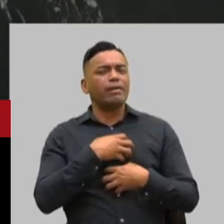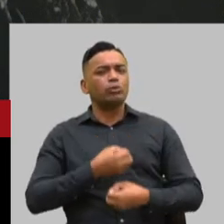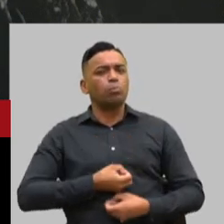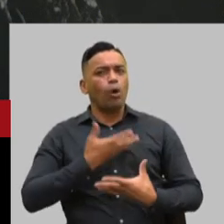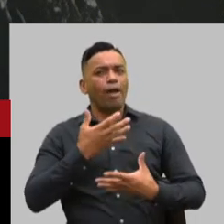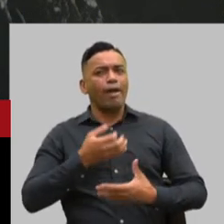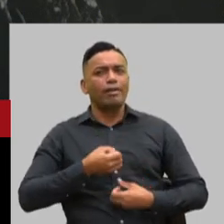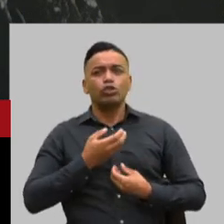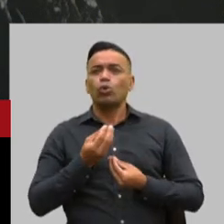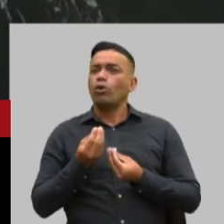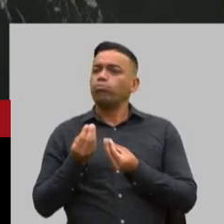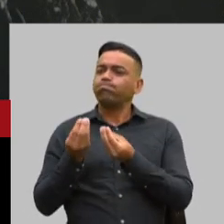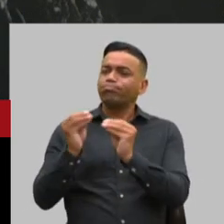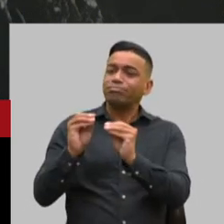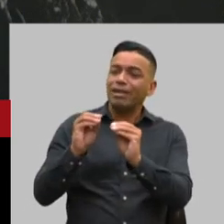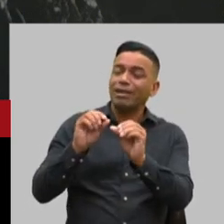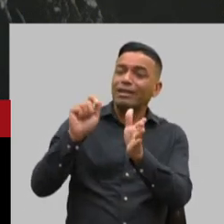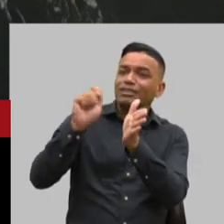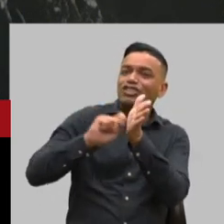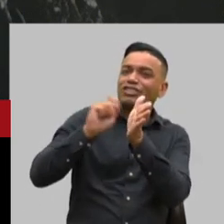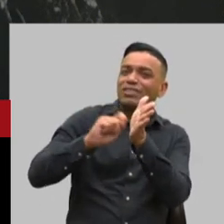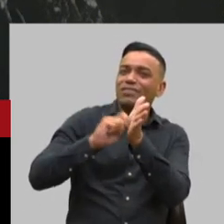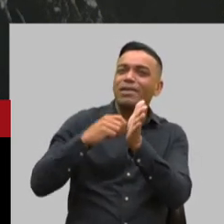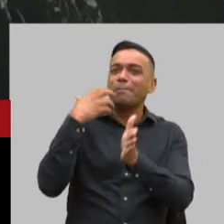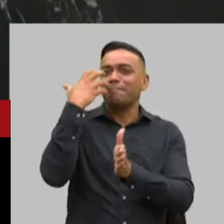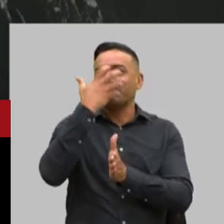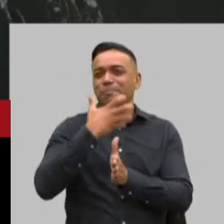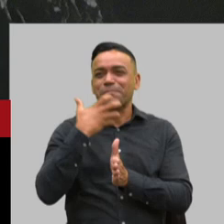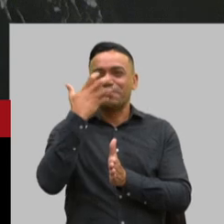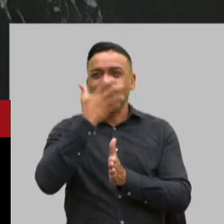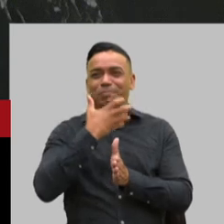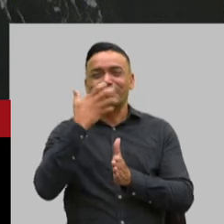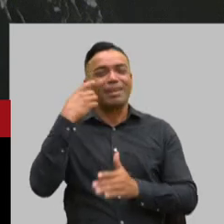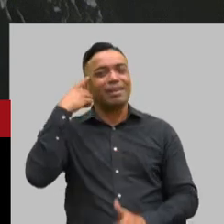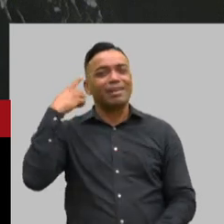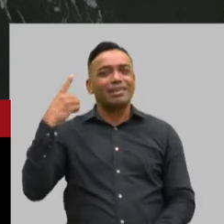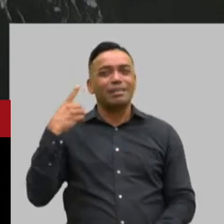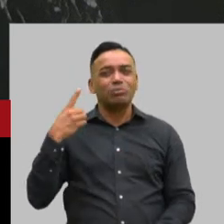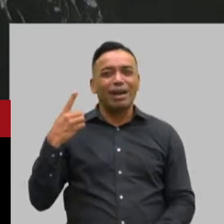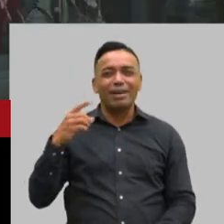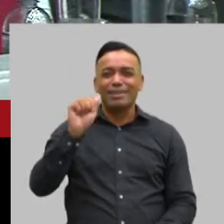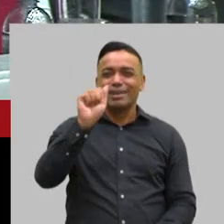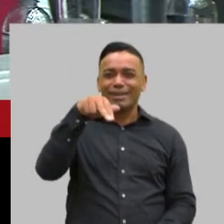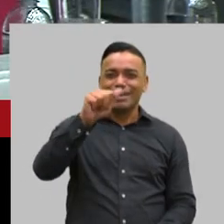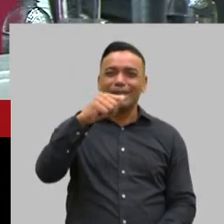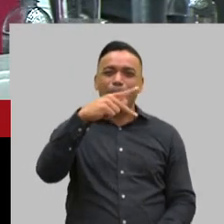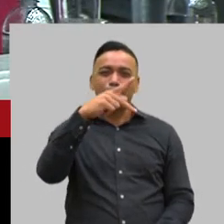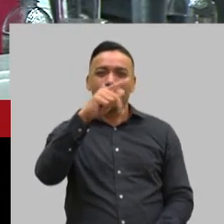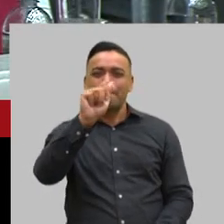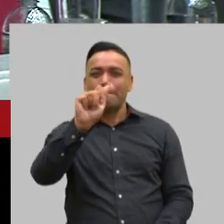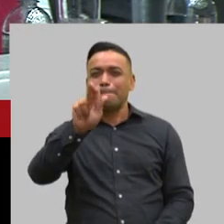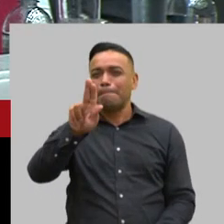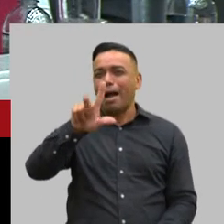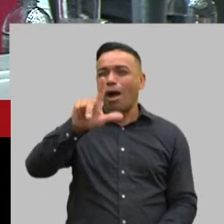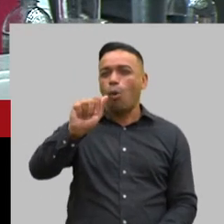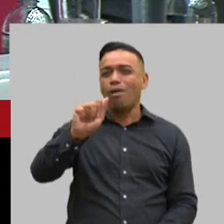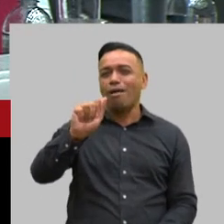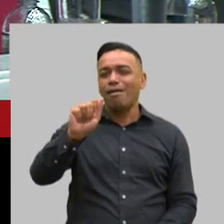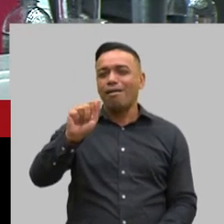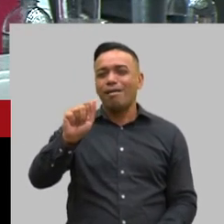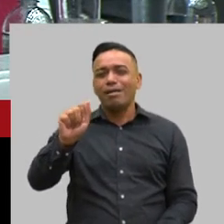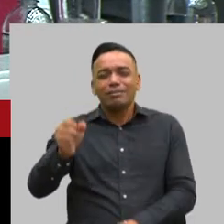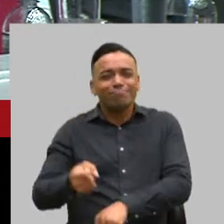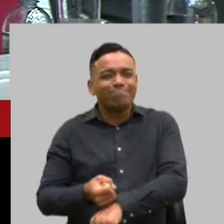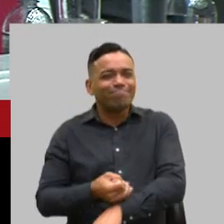música. Iniciaria, então, deputada Ana Paula, com esse sentimento